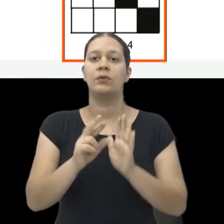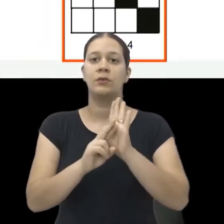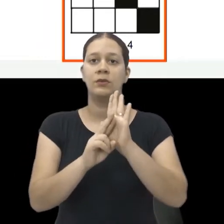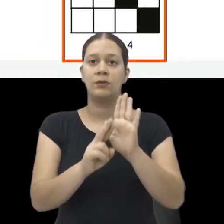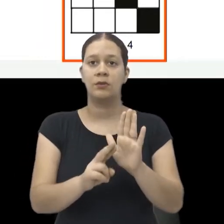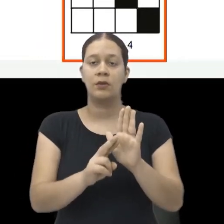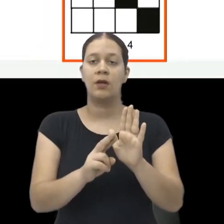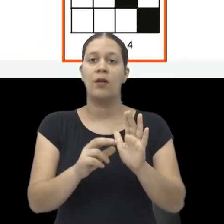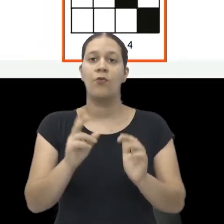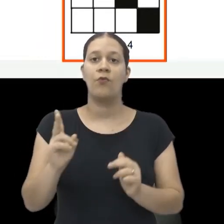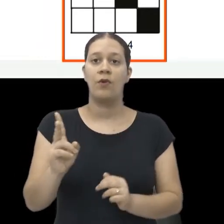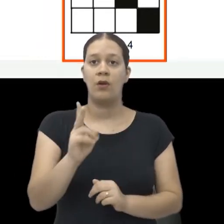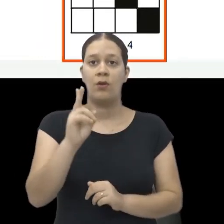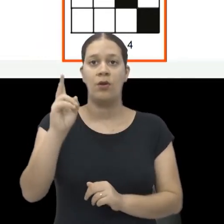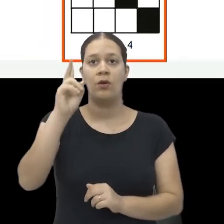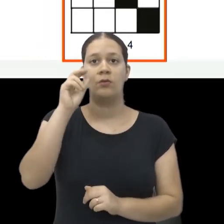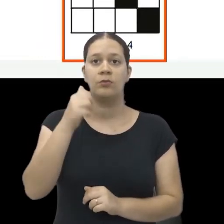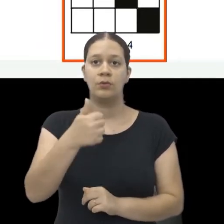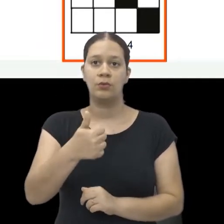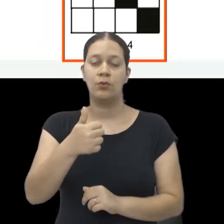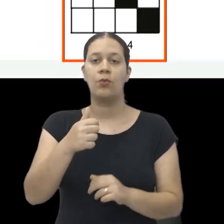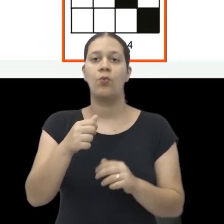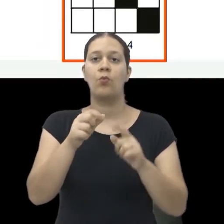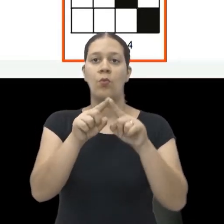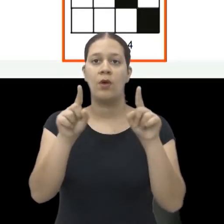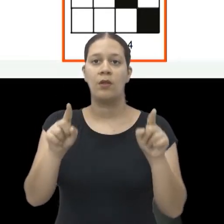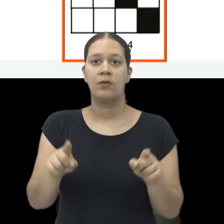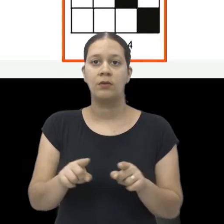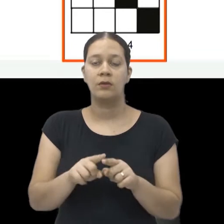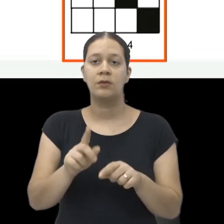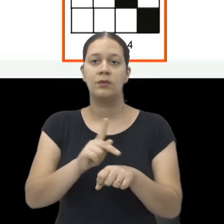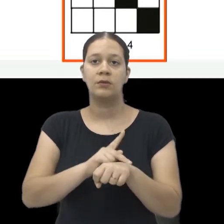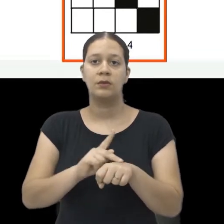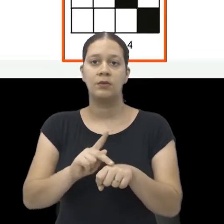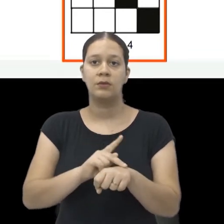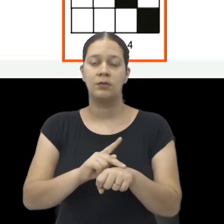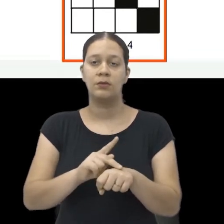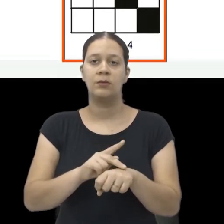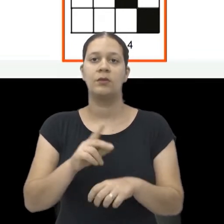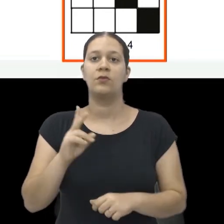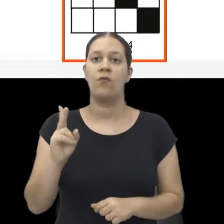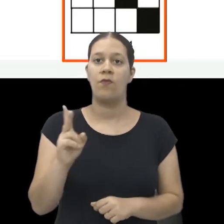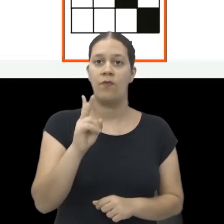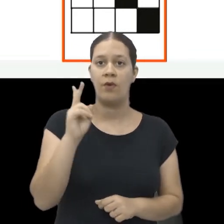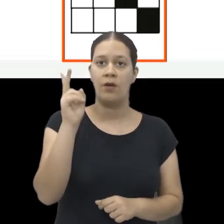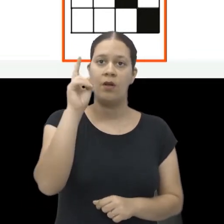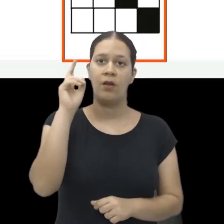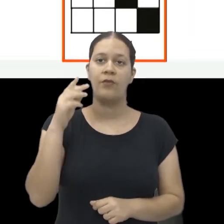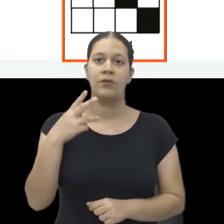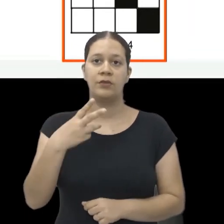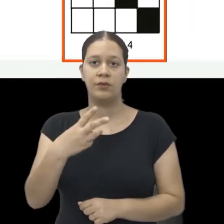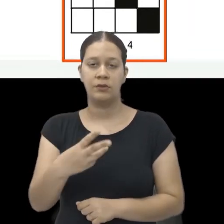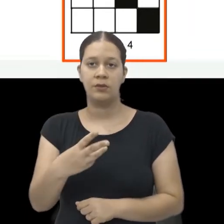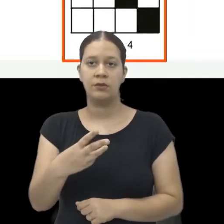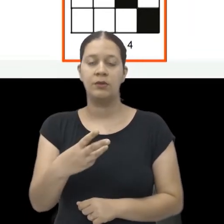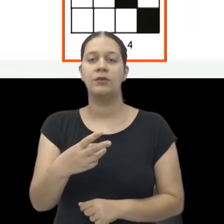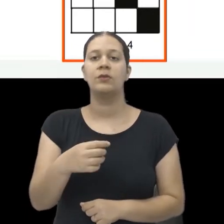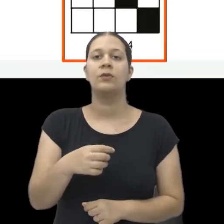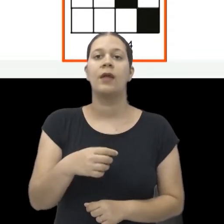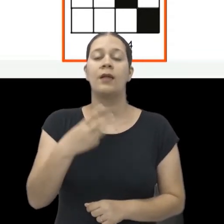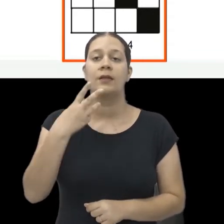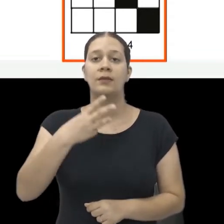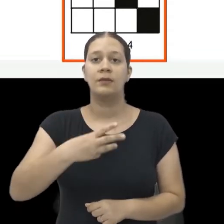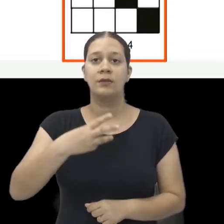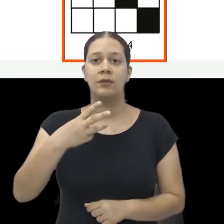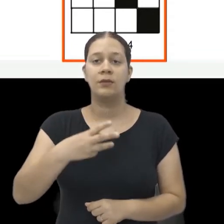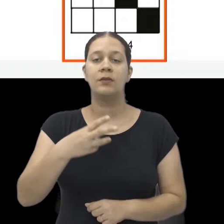quando representa o valor de 1, eu vou ter um quadrado preto. Se n representar o valor de 3, figura 3,